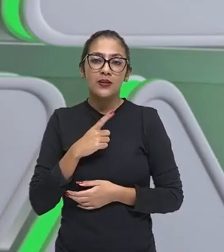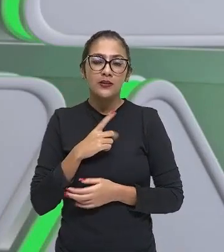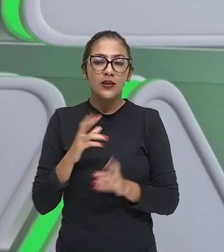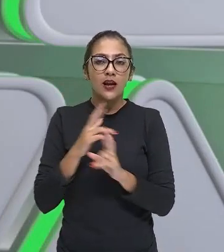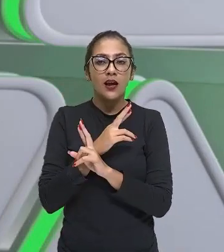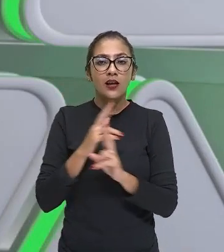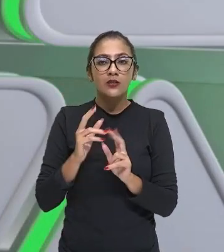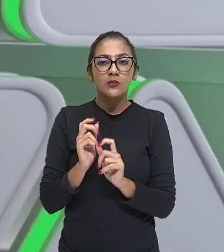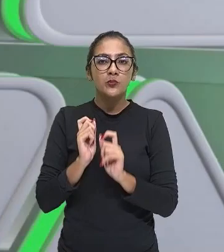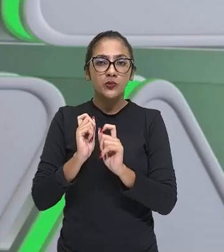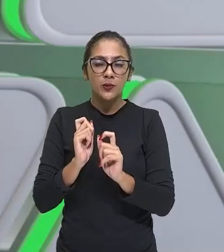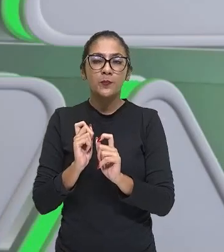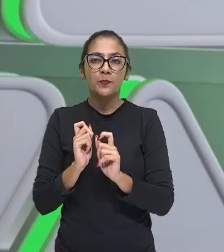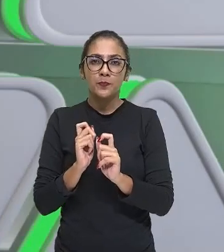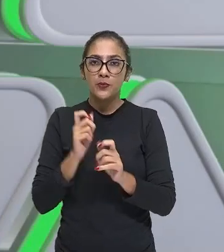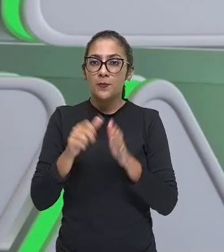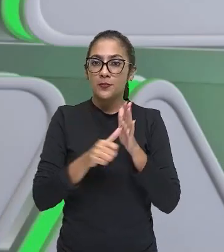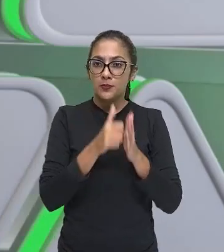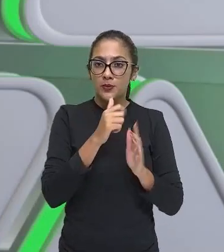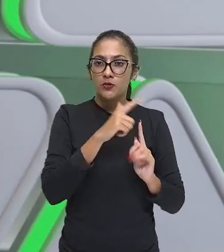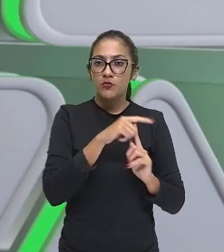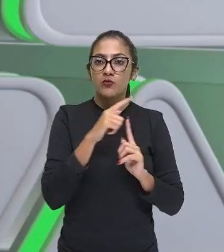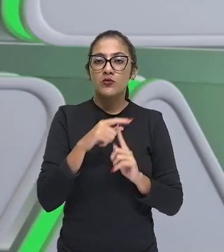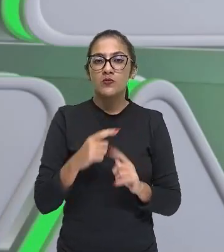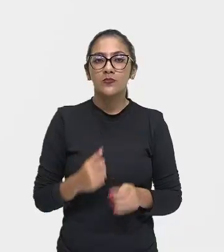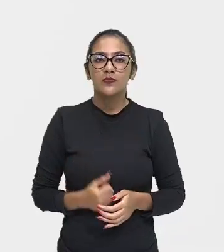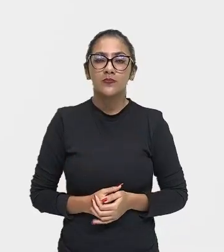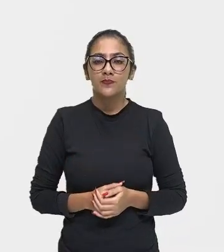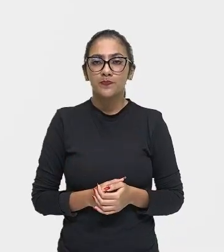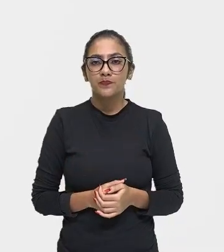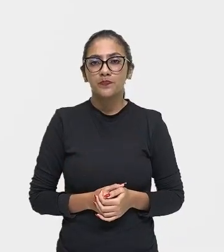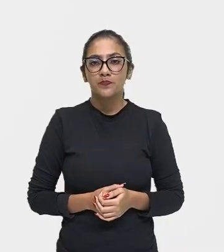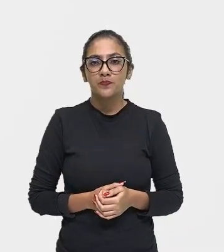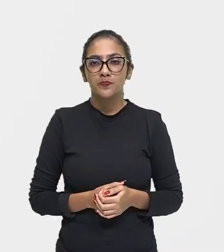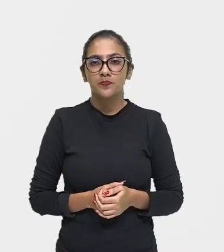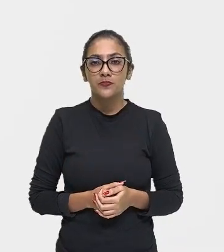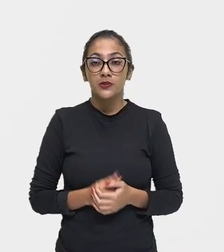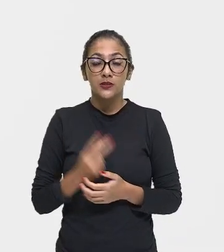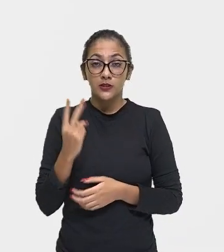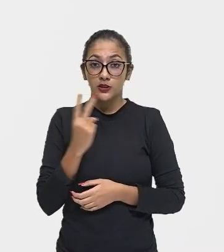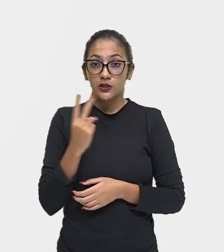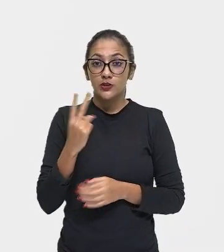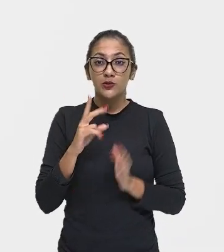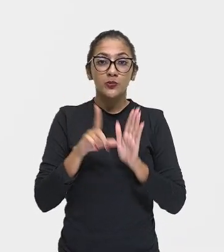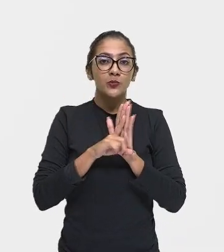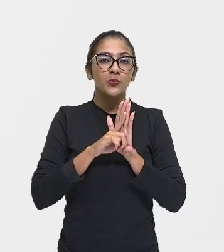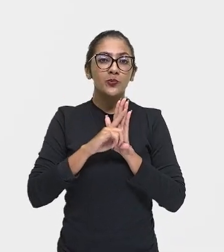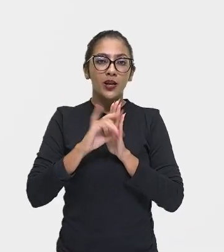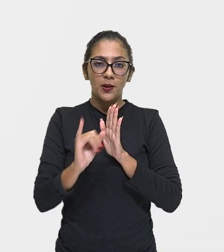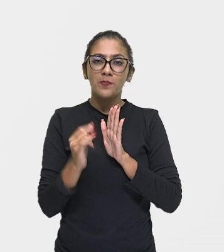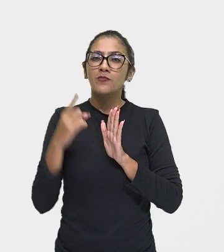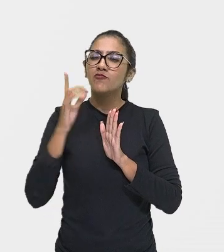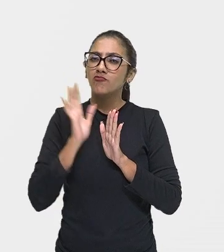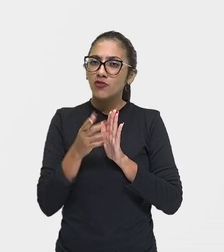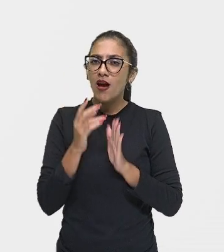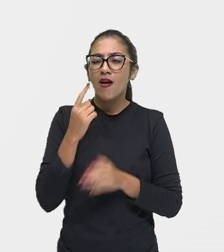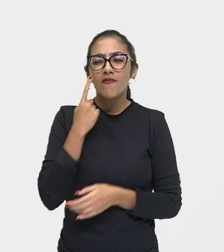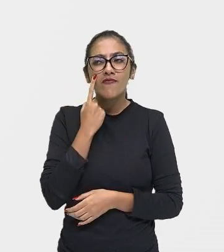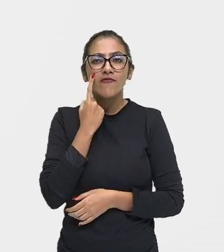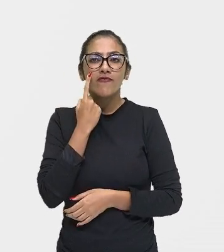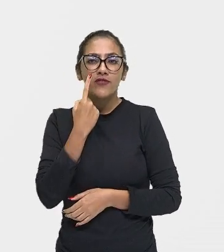da inércia. Já na segunda lei, como vocês já fizeram e perceberam que envolve